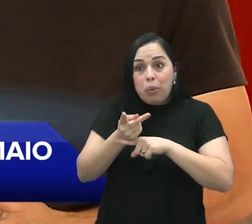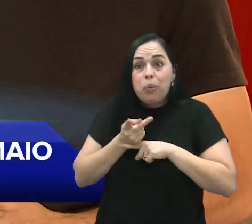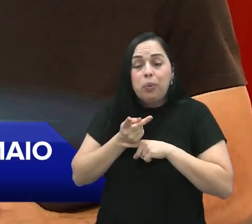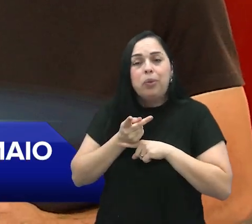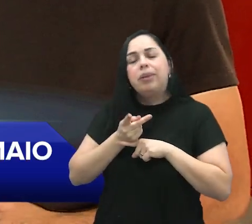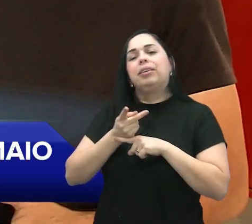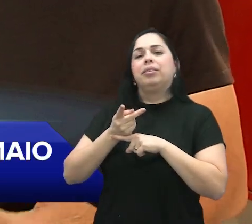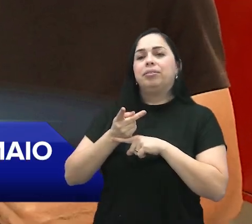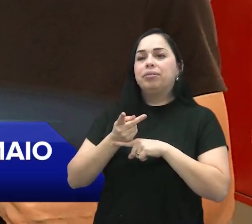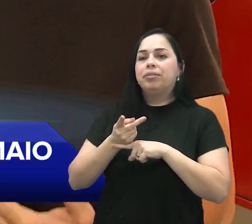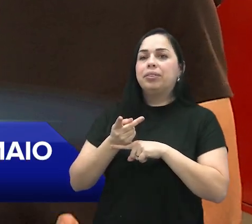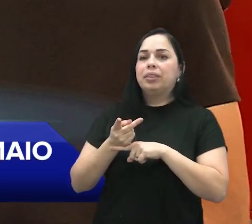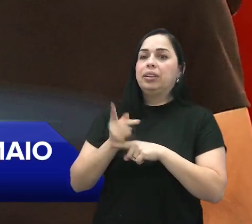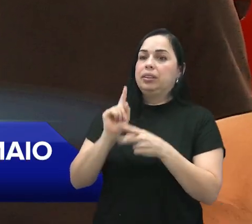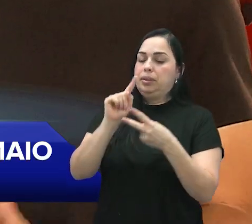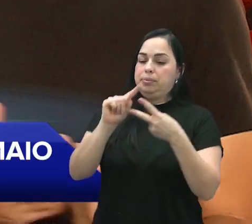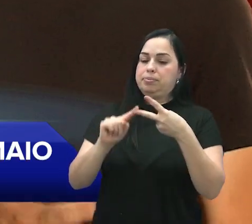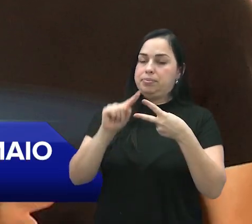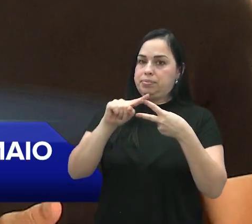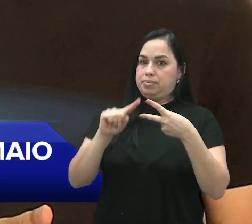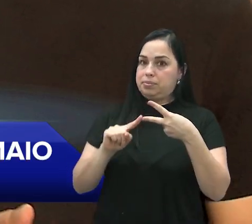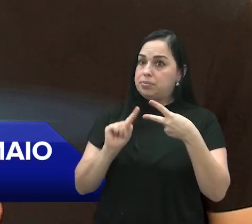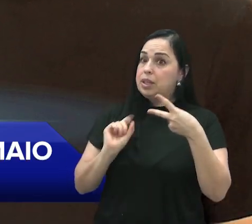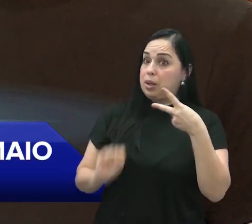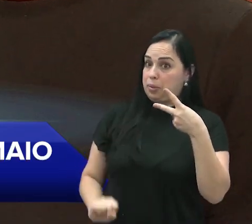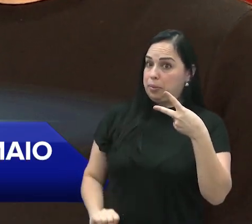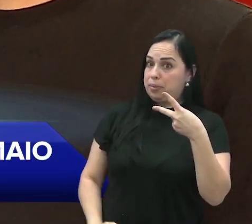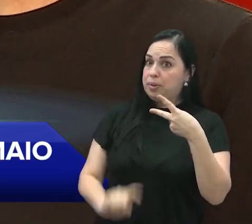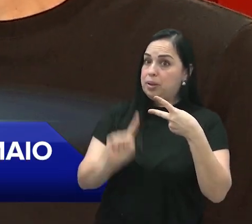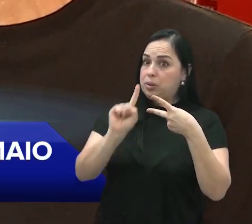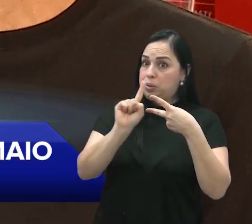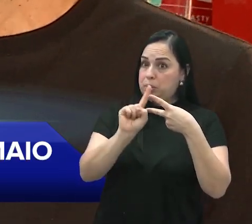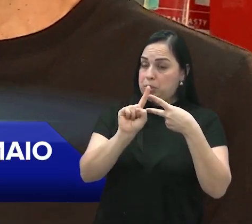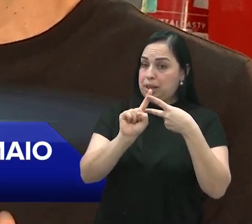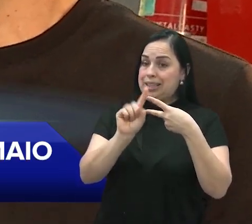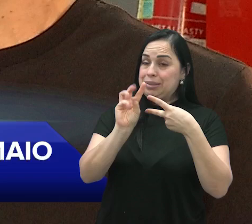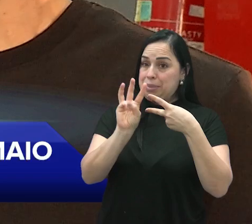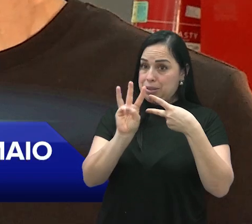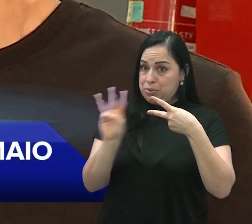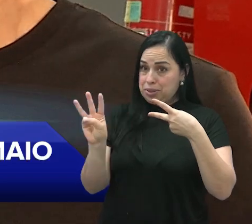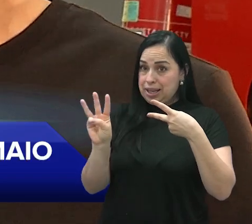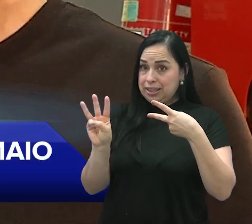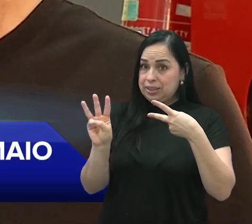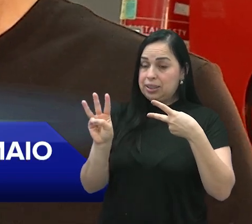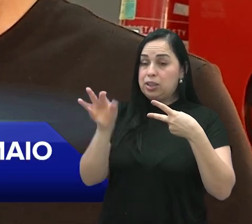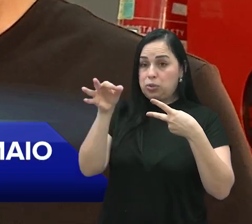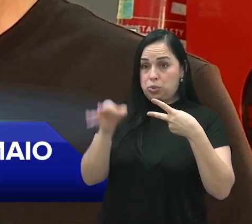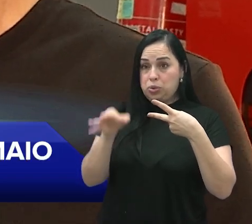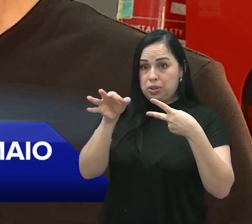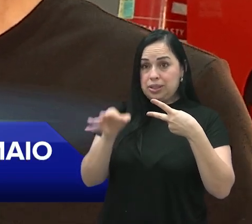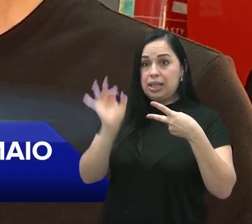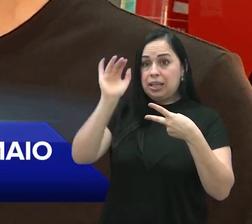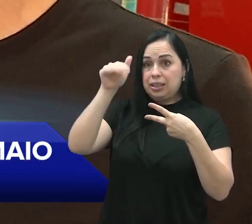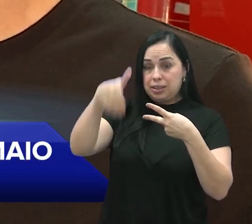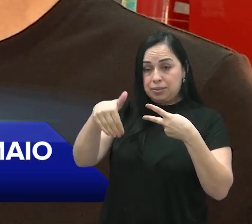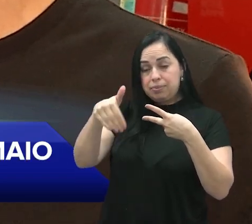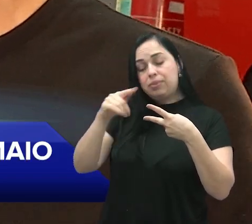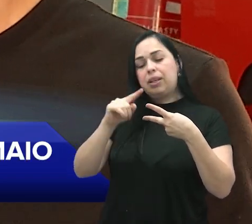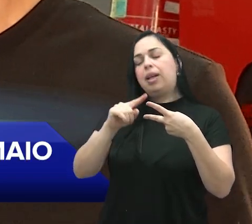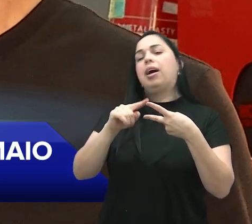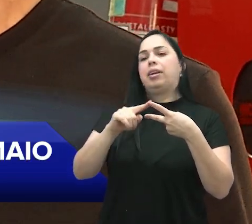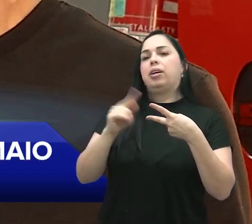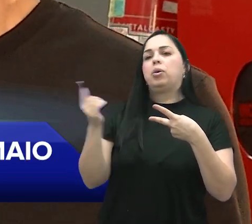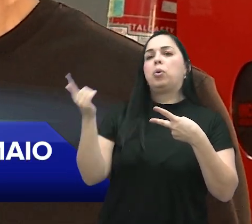final do prazo. Eles têm duas opções, ou faz o acesso pelo site da Justiça Eleitoral, lá é